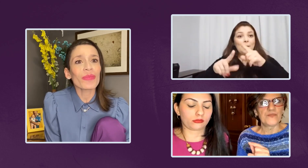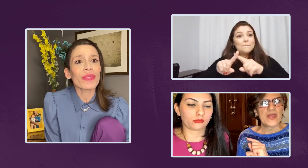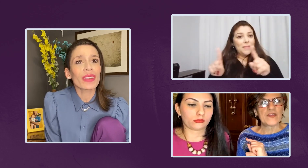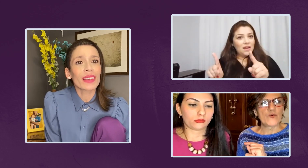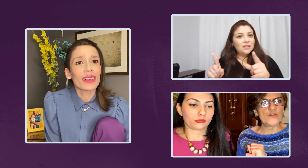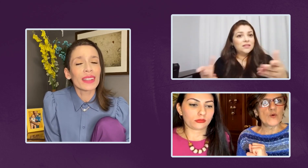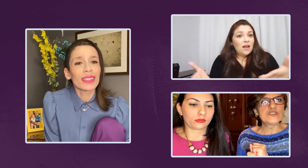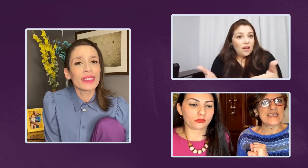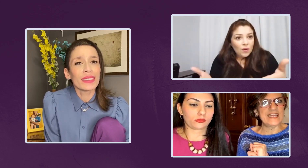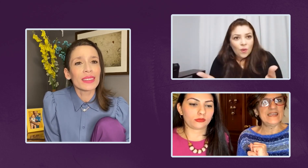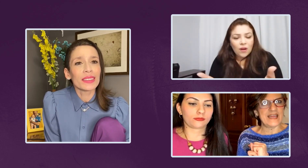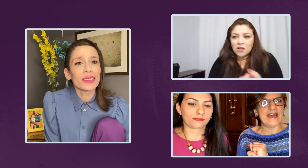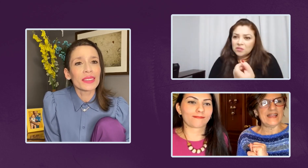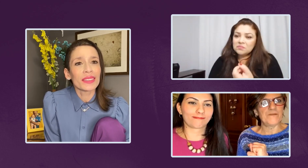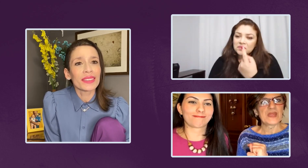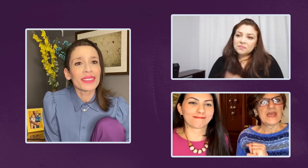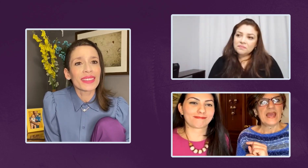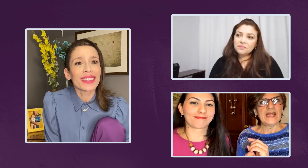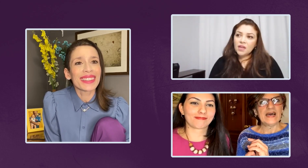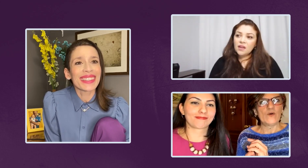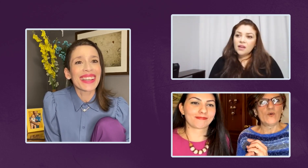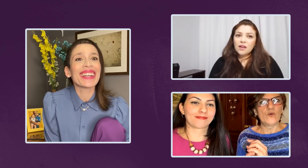acredito que ficou no inconsciente dela